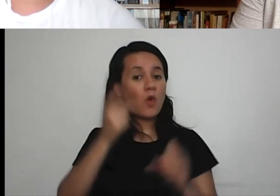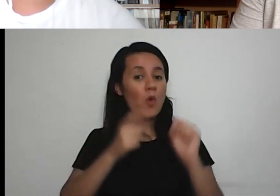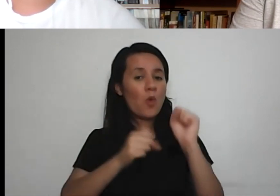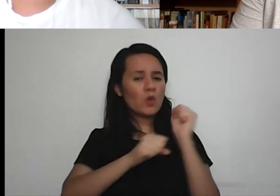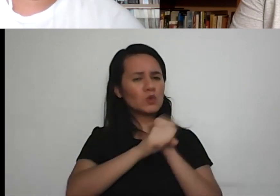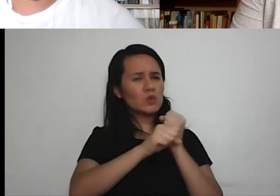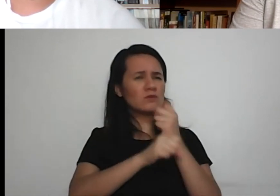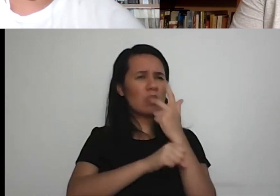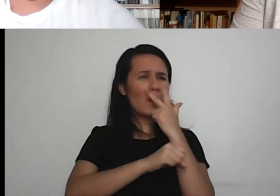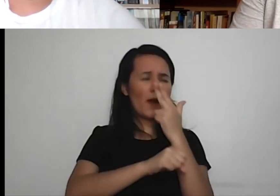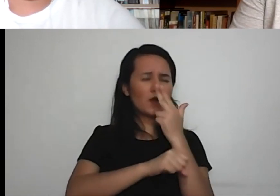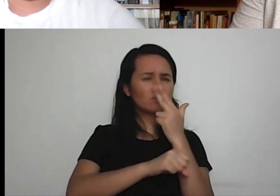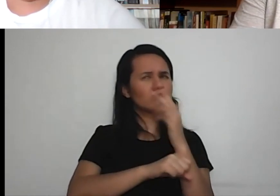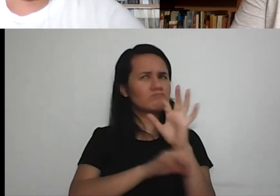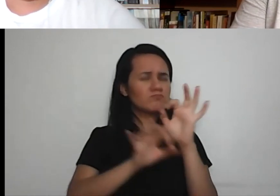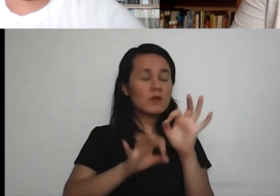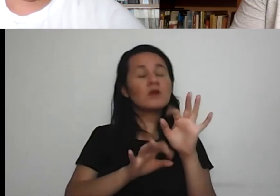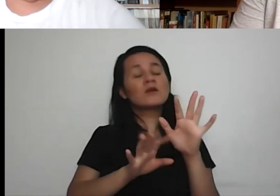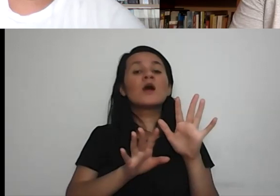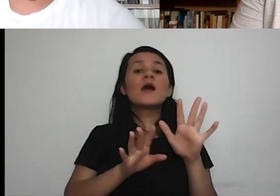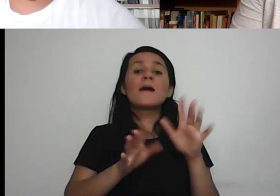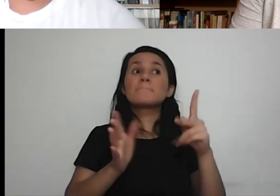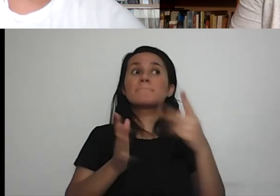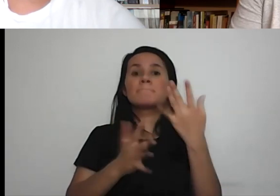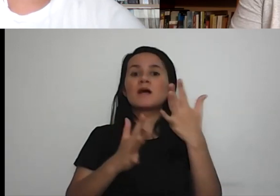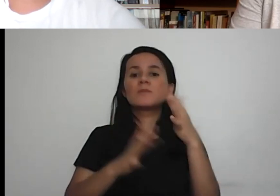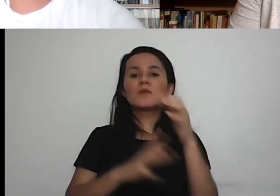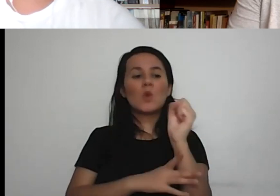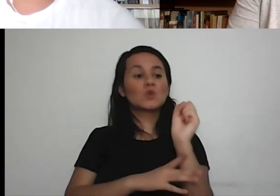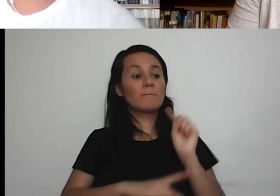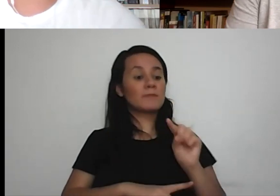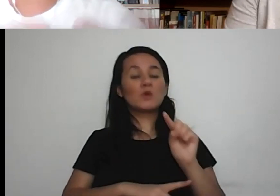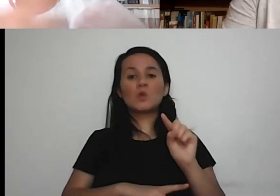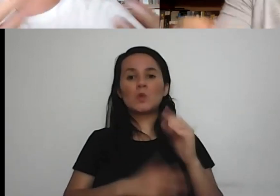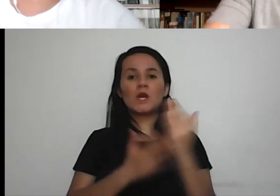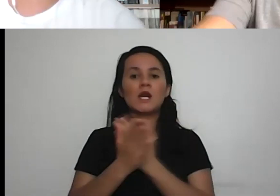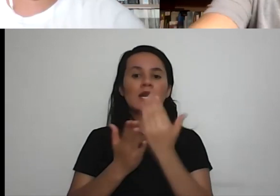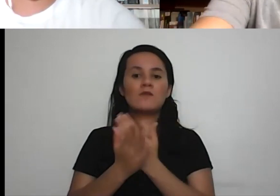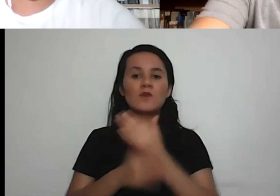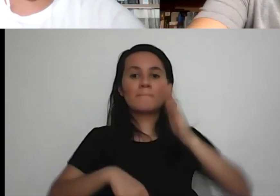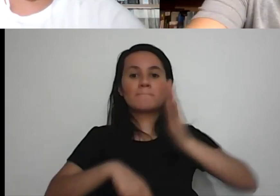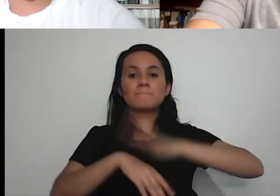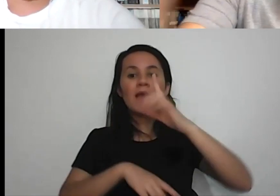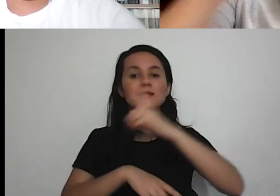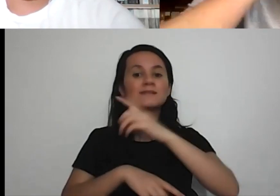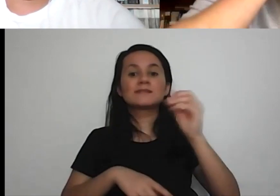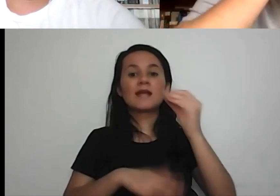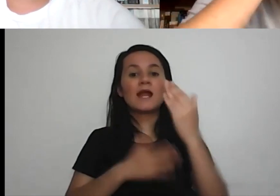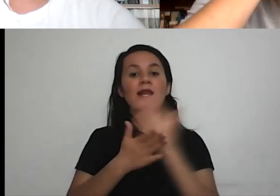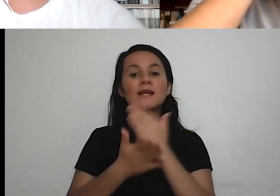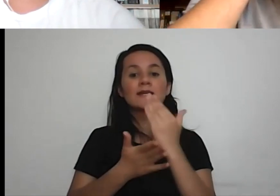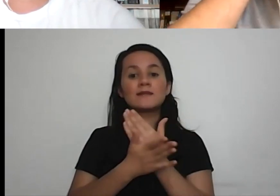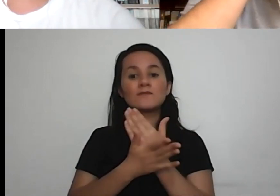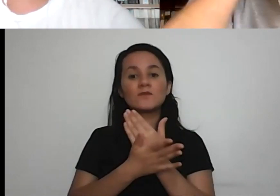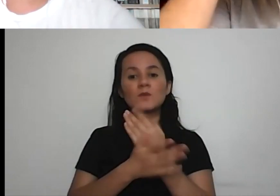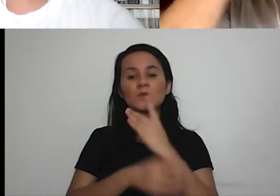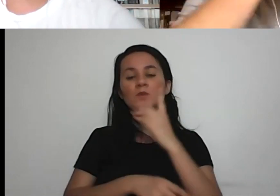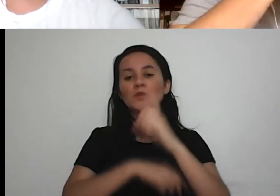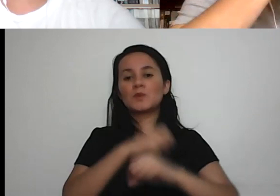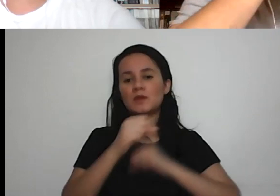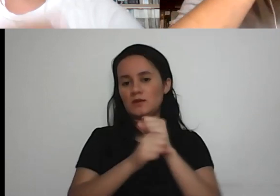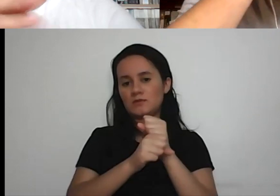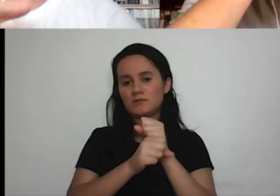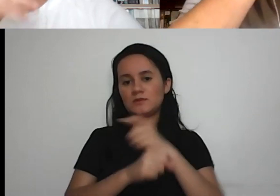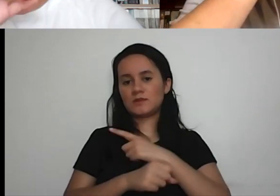errado, já lançou mais de 1.000 livros. Em 8 anos. Ou seja, são mais de 100 livros por ano a editora tem